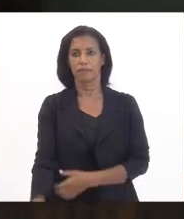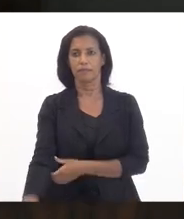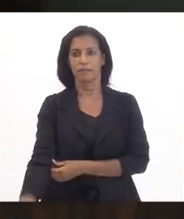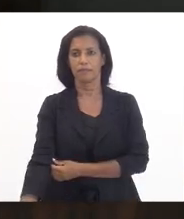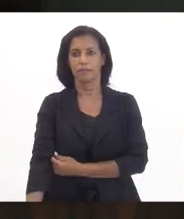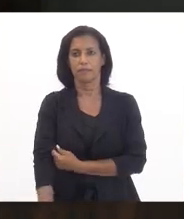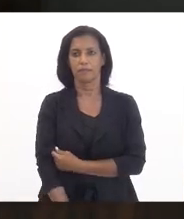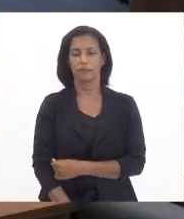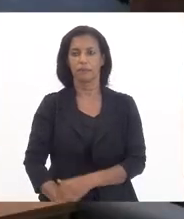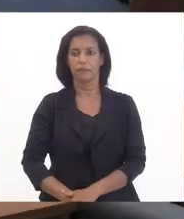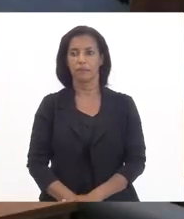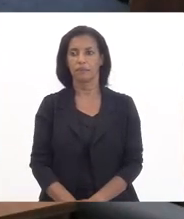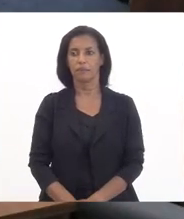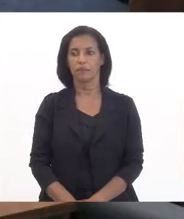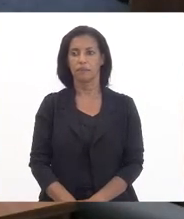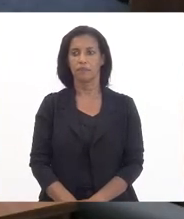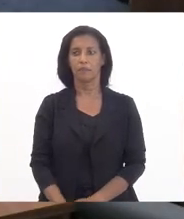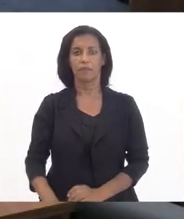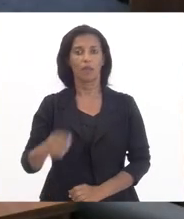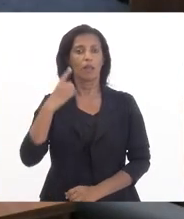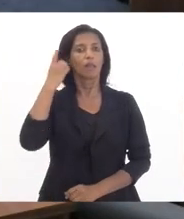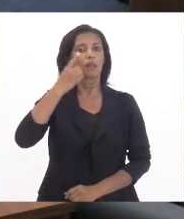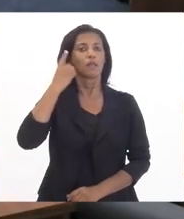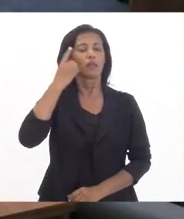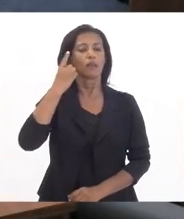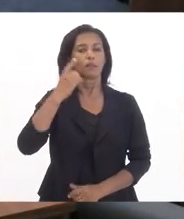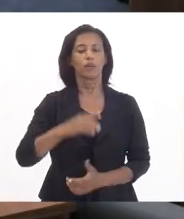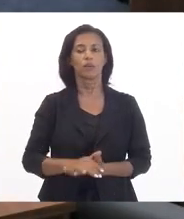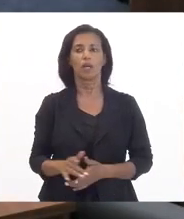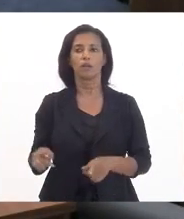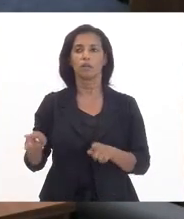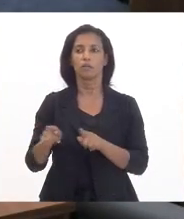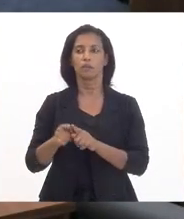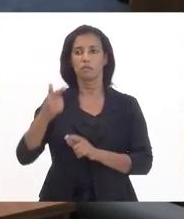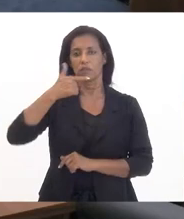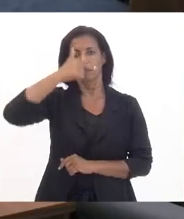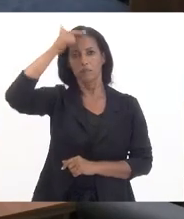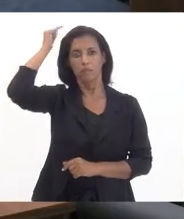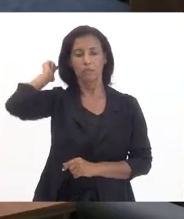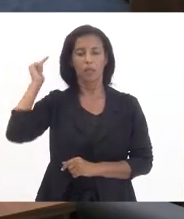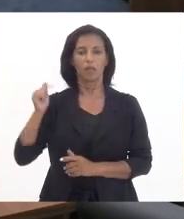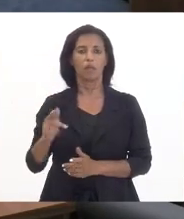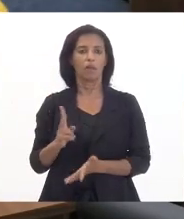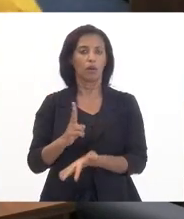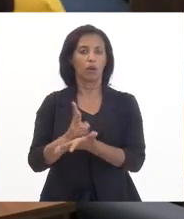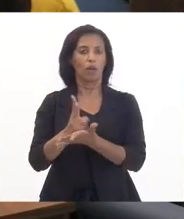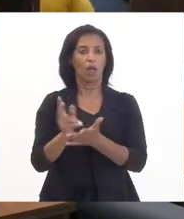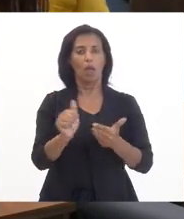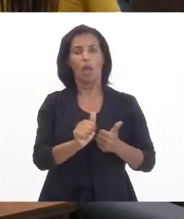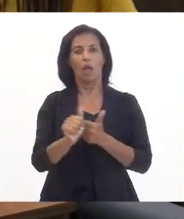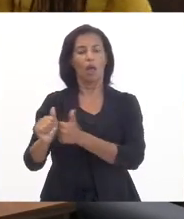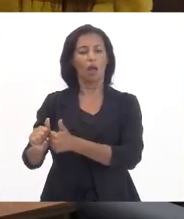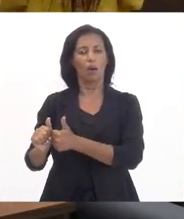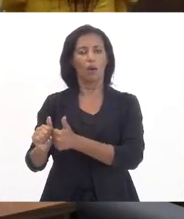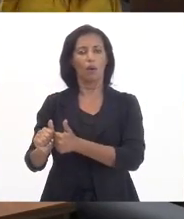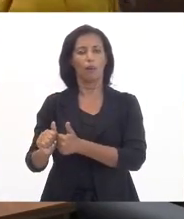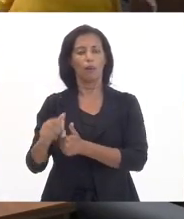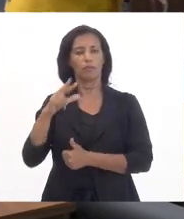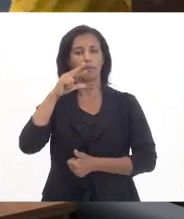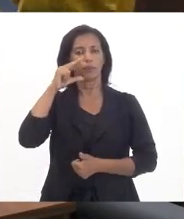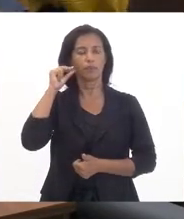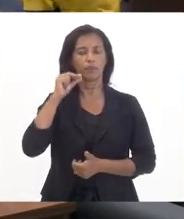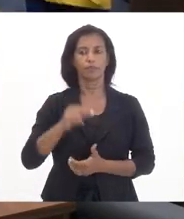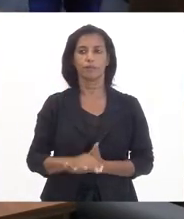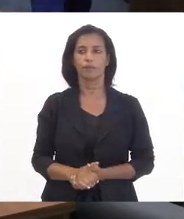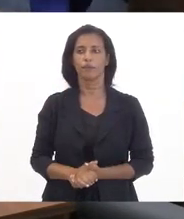acompanhar o Rosenberg? Ok, deputado, também pela manutenção do veto no 51º, deputado